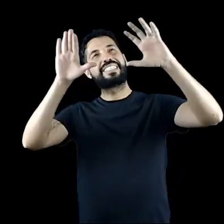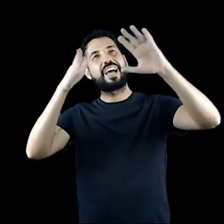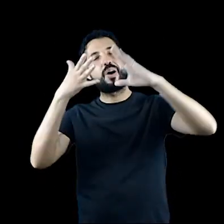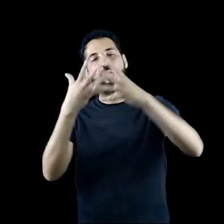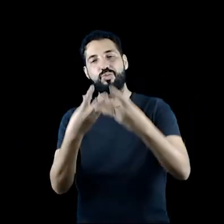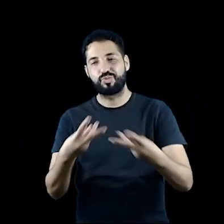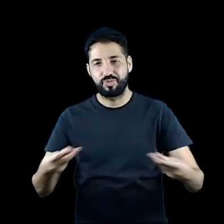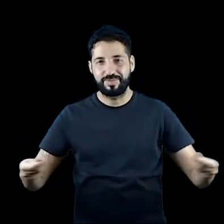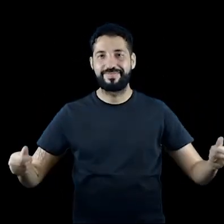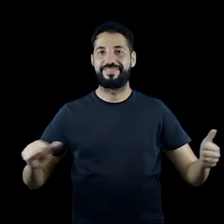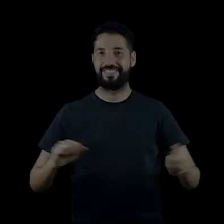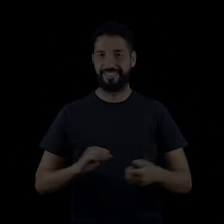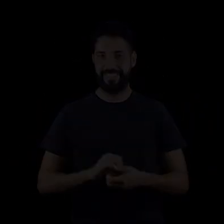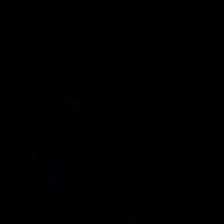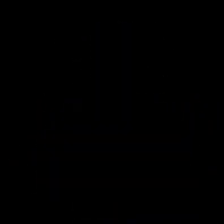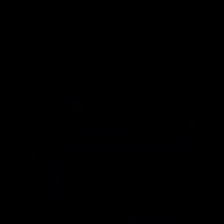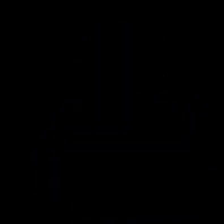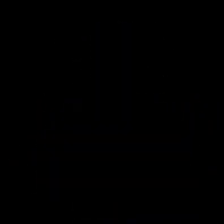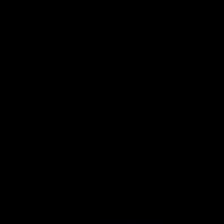vai sumir